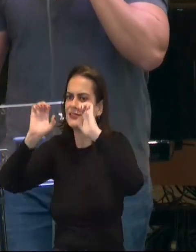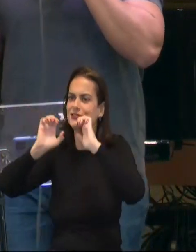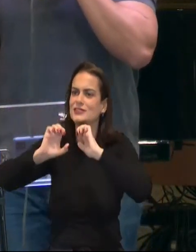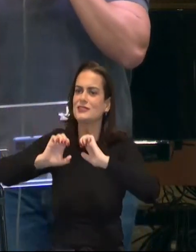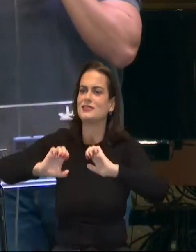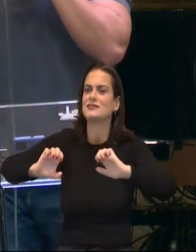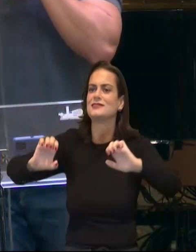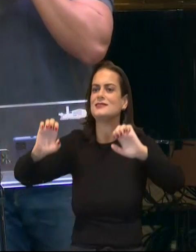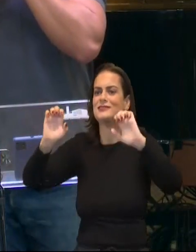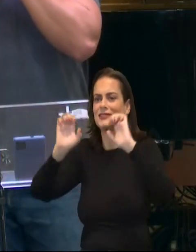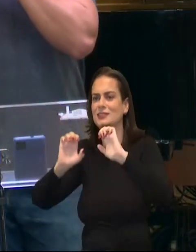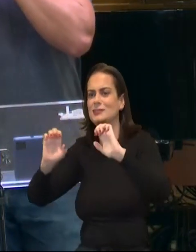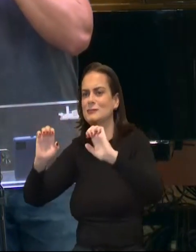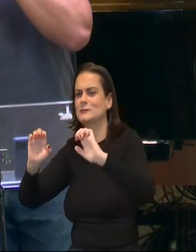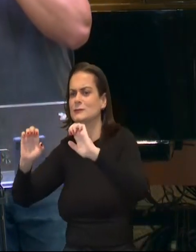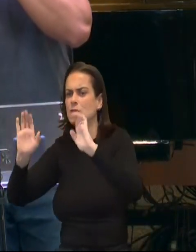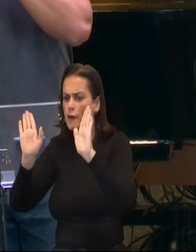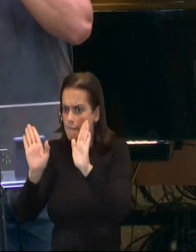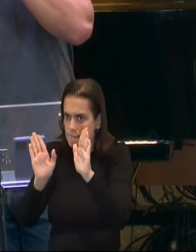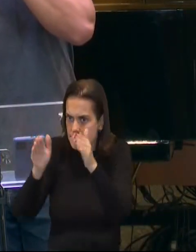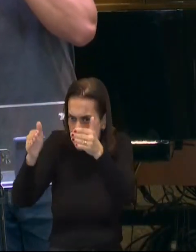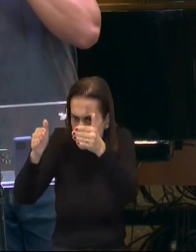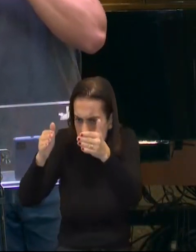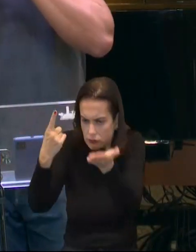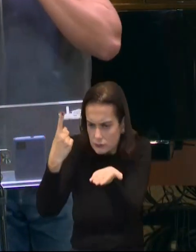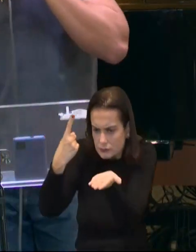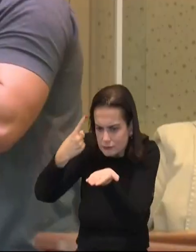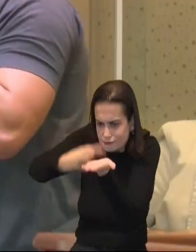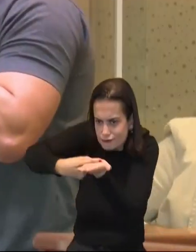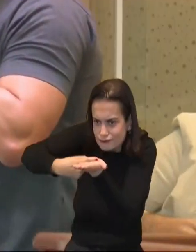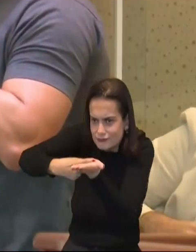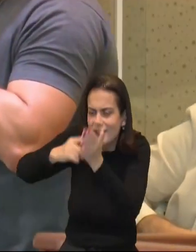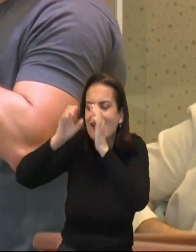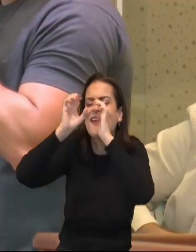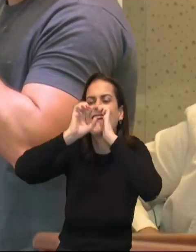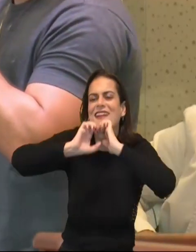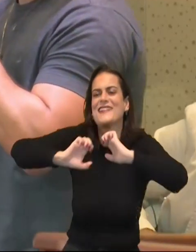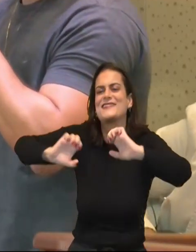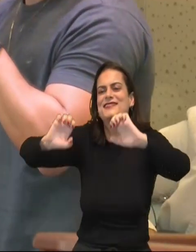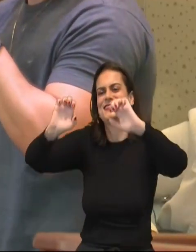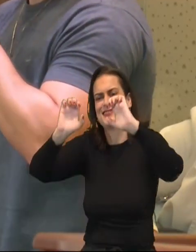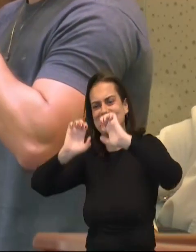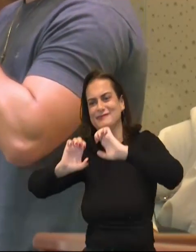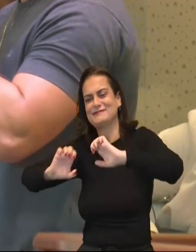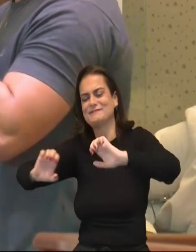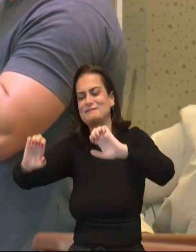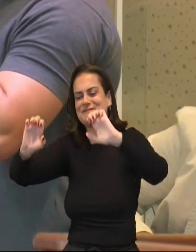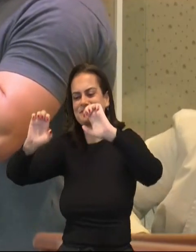foco na missão.